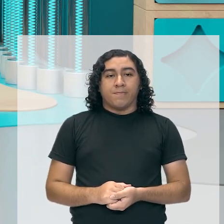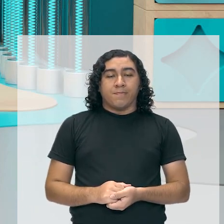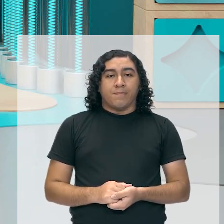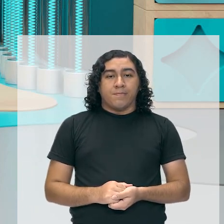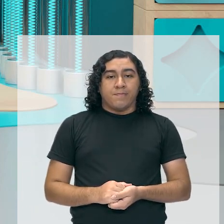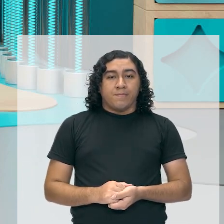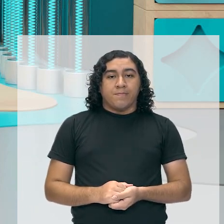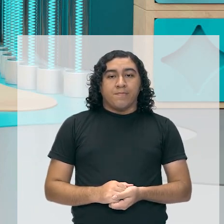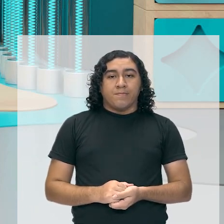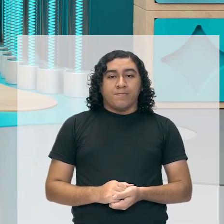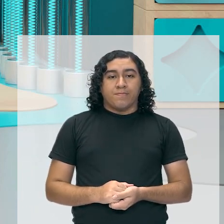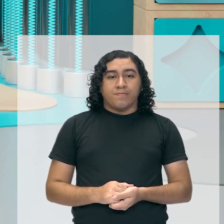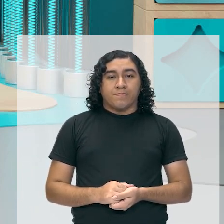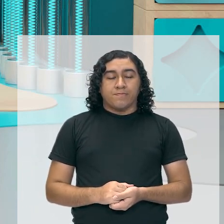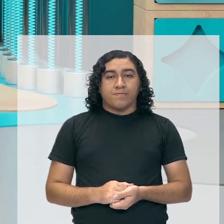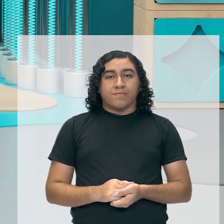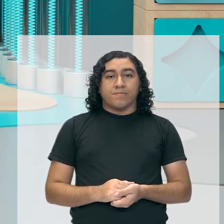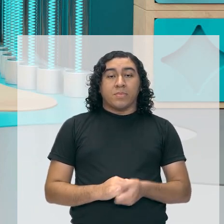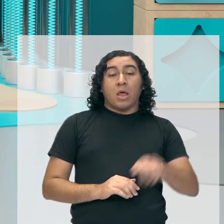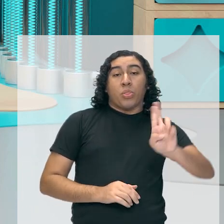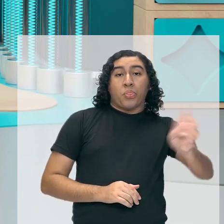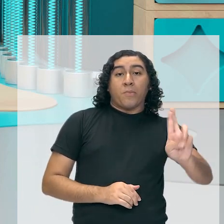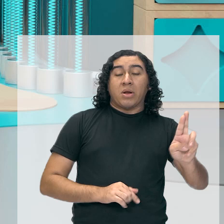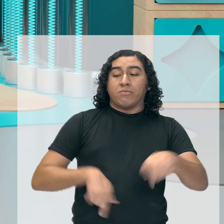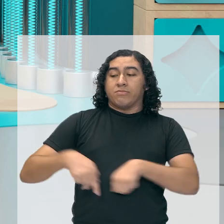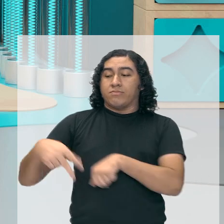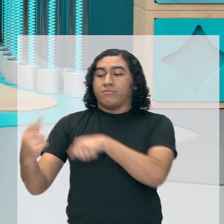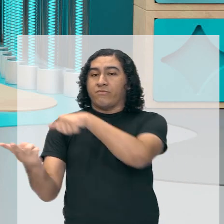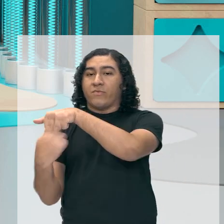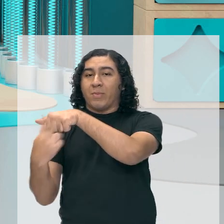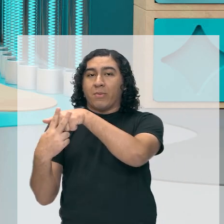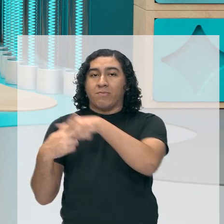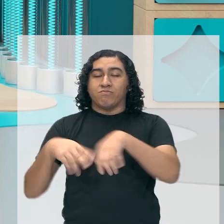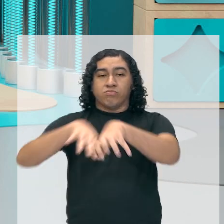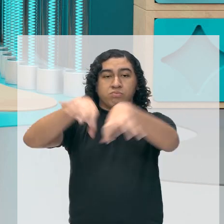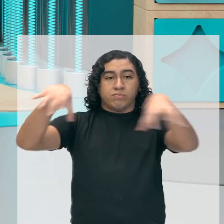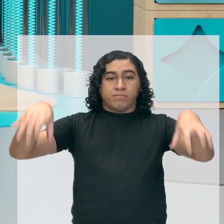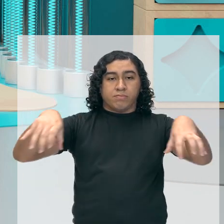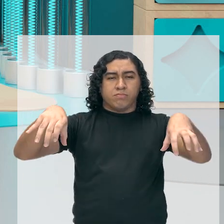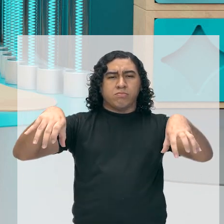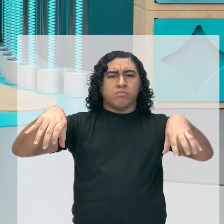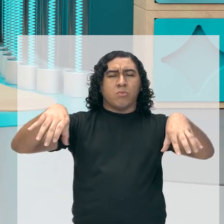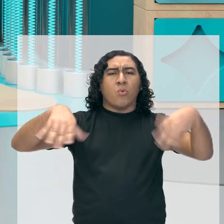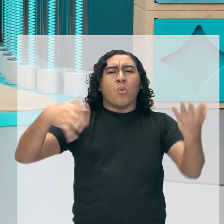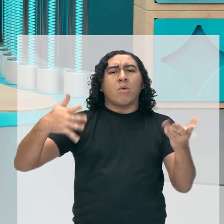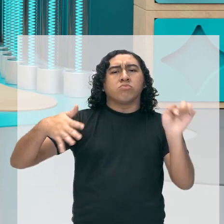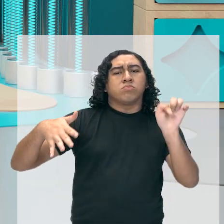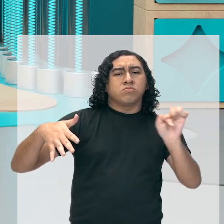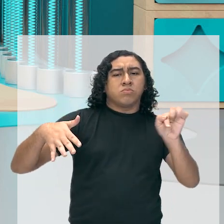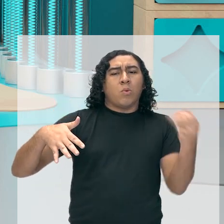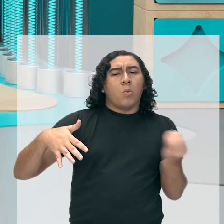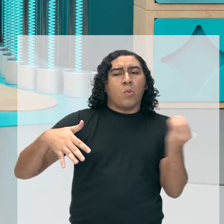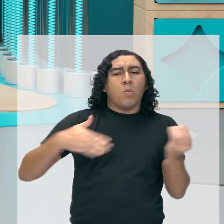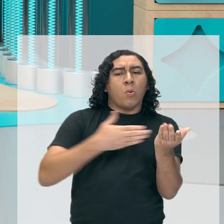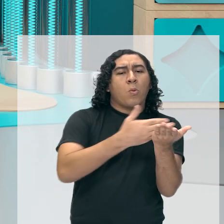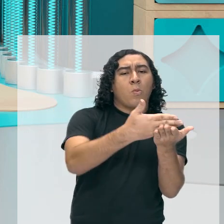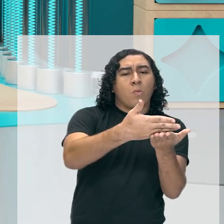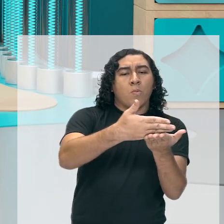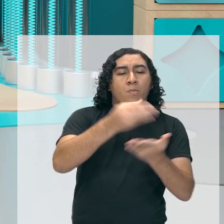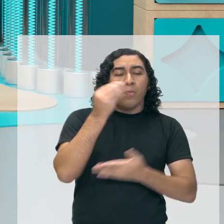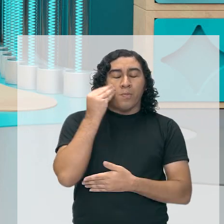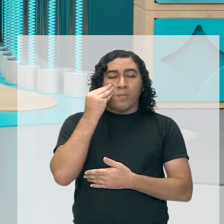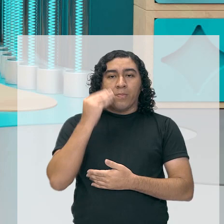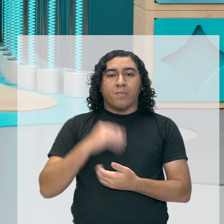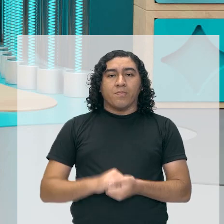só, certo? Sintagma nominal e sintagma verbal. Então, qual parte vai ser colocada lá no